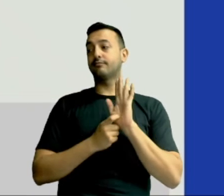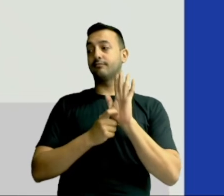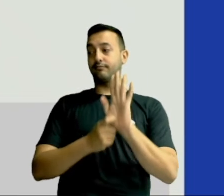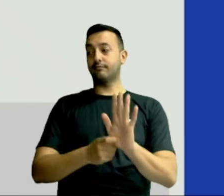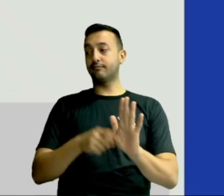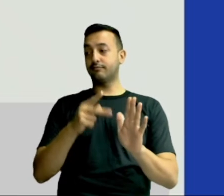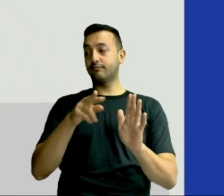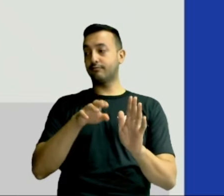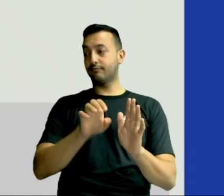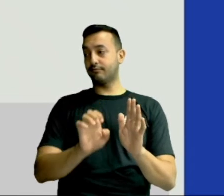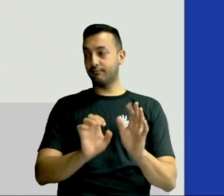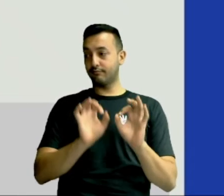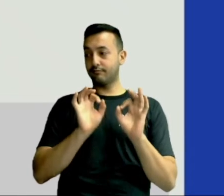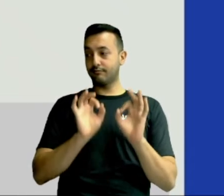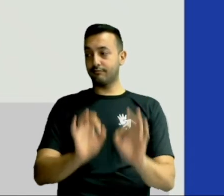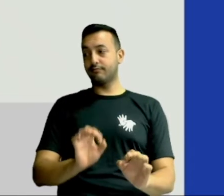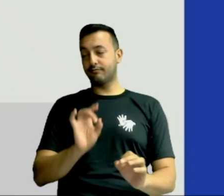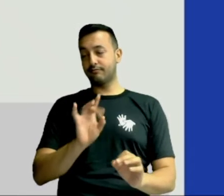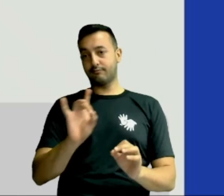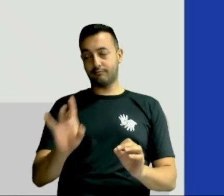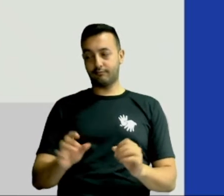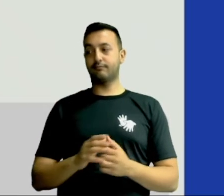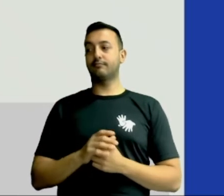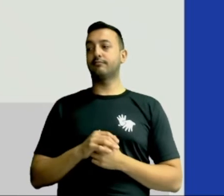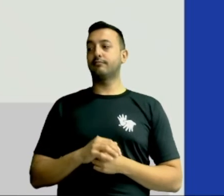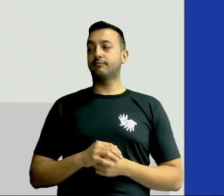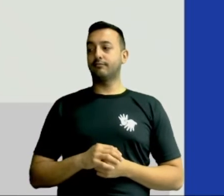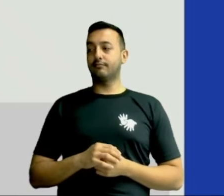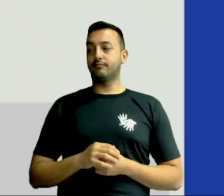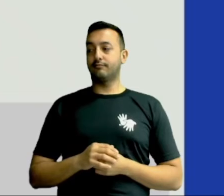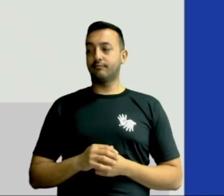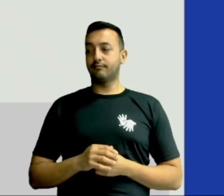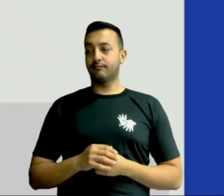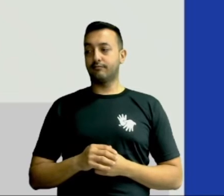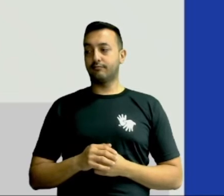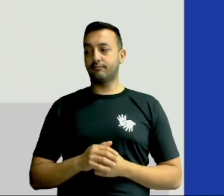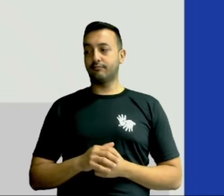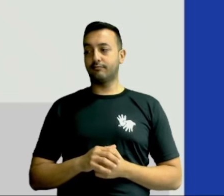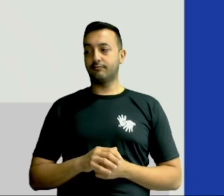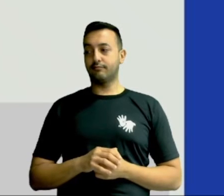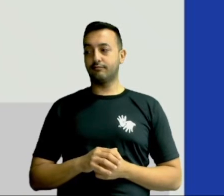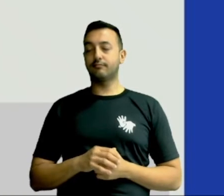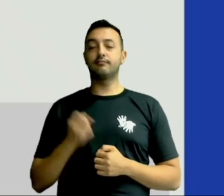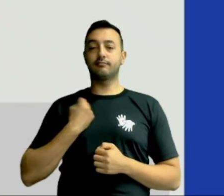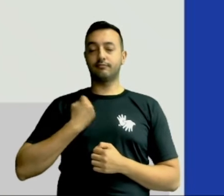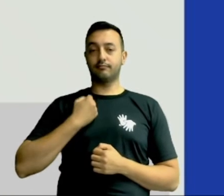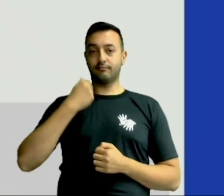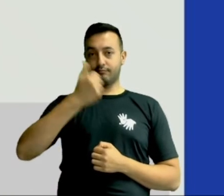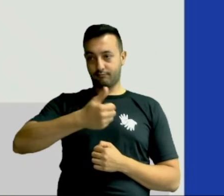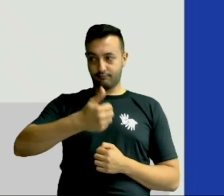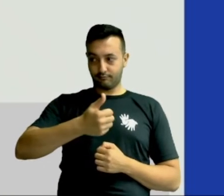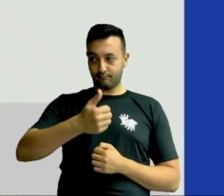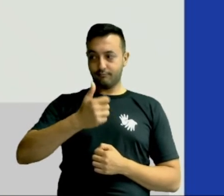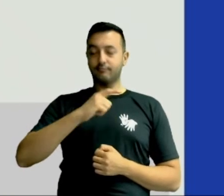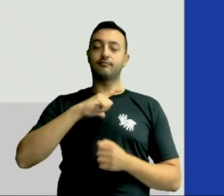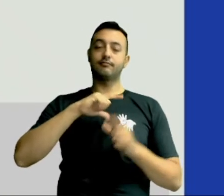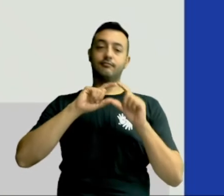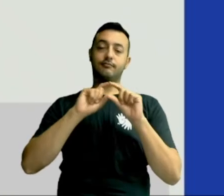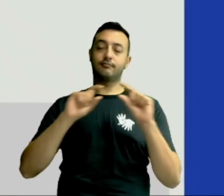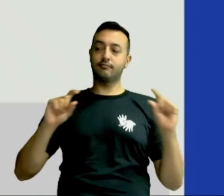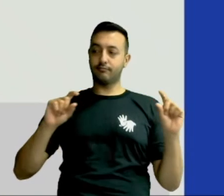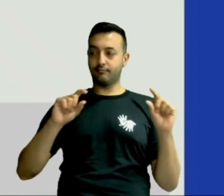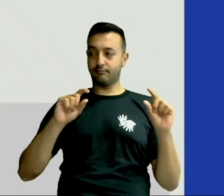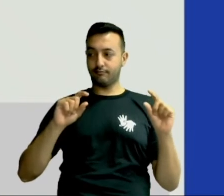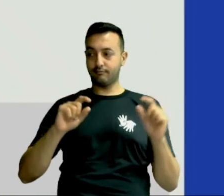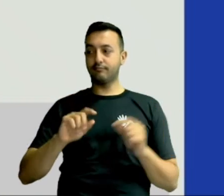demonstrativos pronomes corretos para cada situação ok não é não não número um temos a seguinte